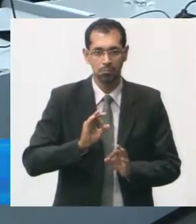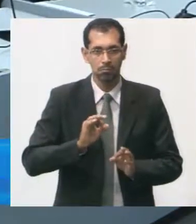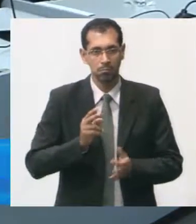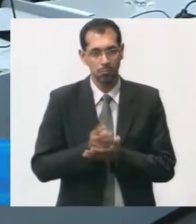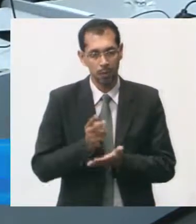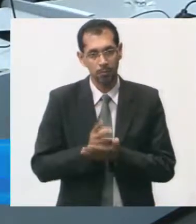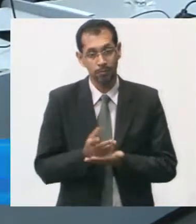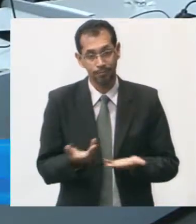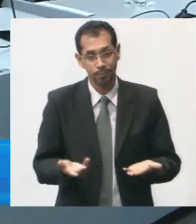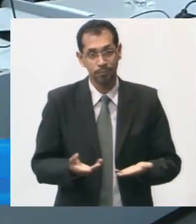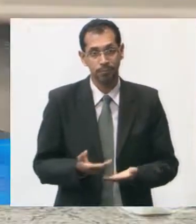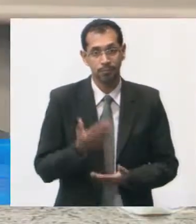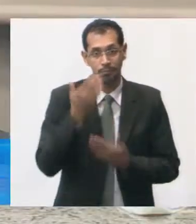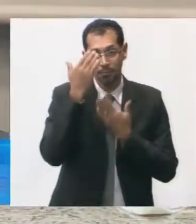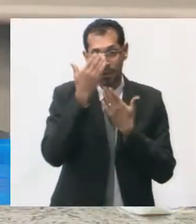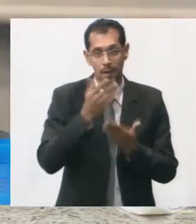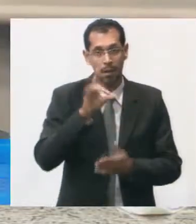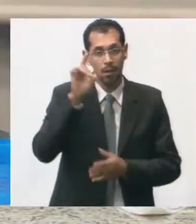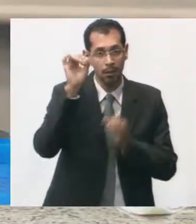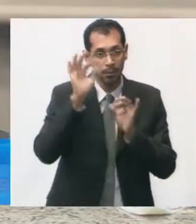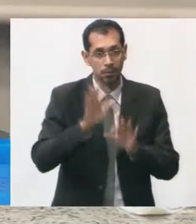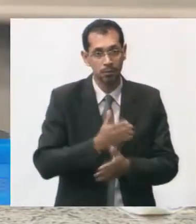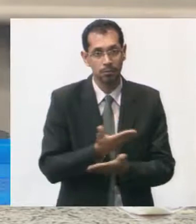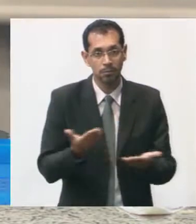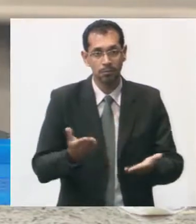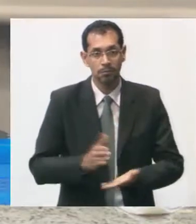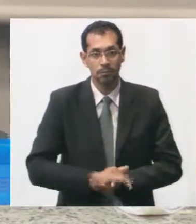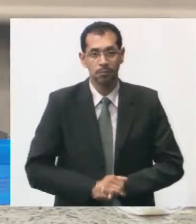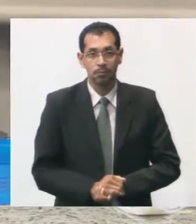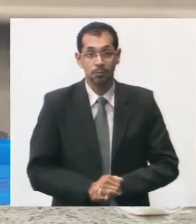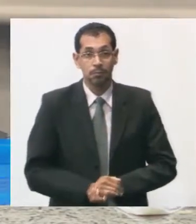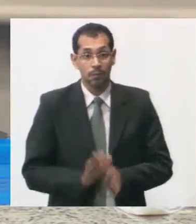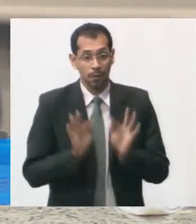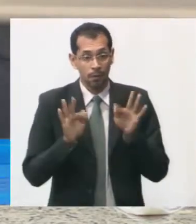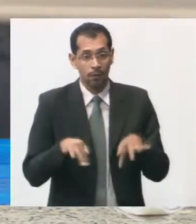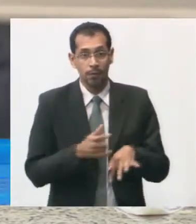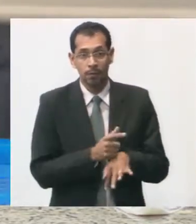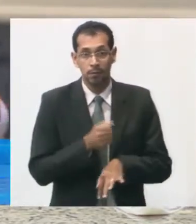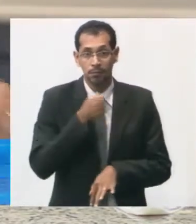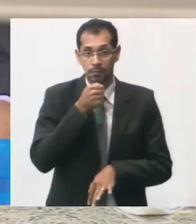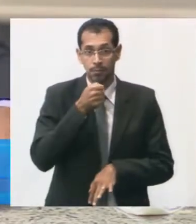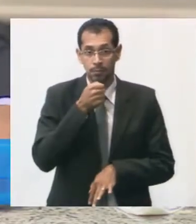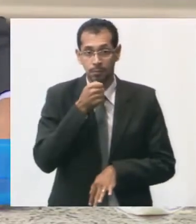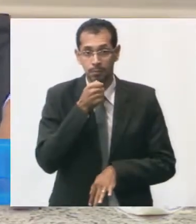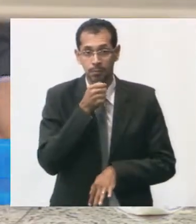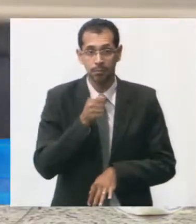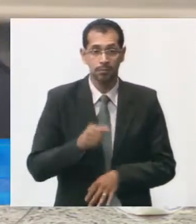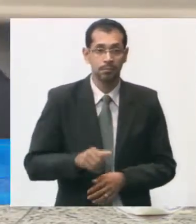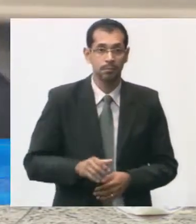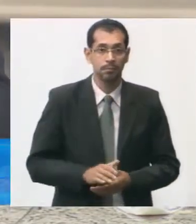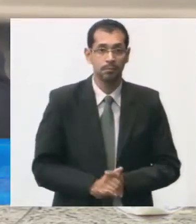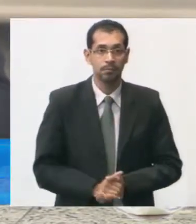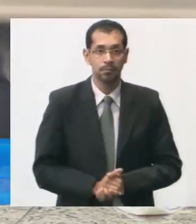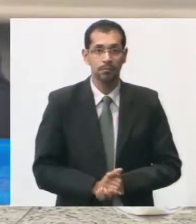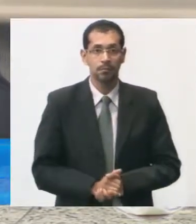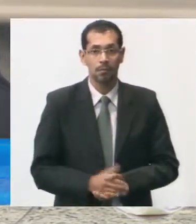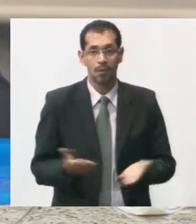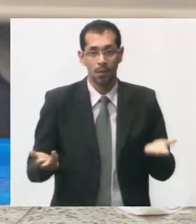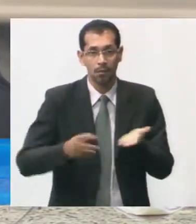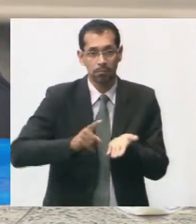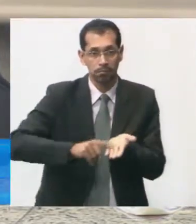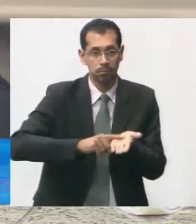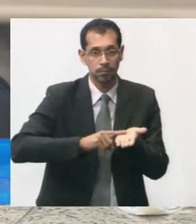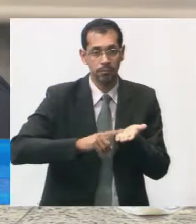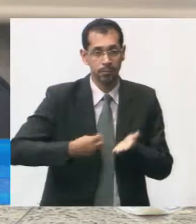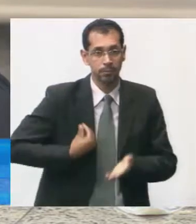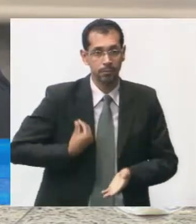Encerrado. Orador inscrito. Orador inscrito. Fazer a recomposição